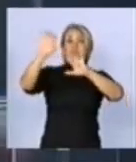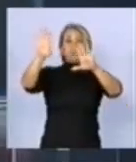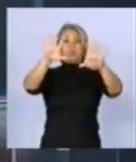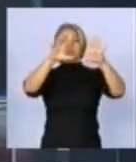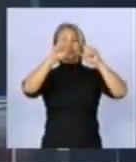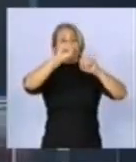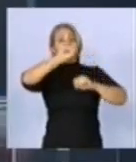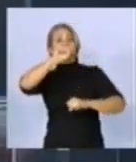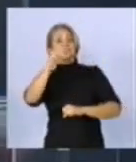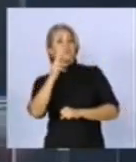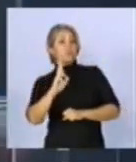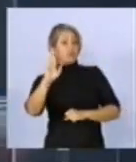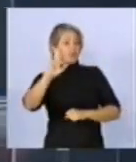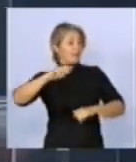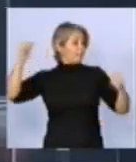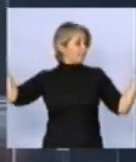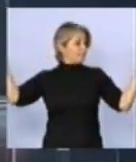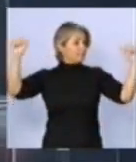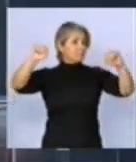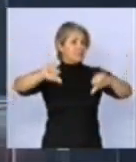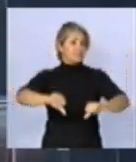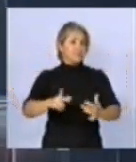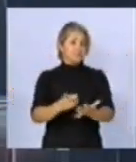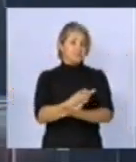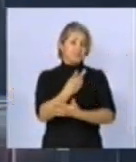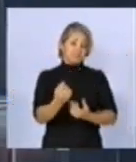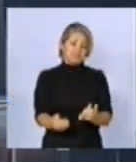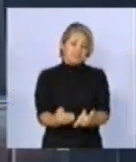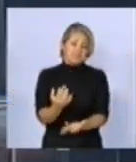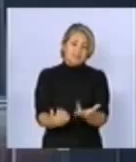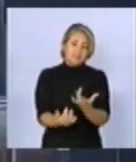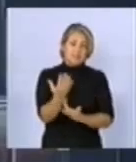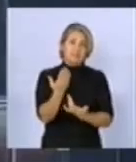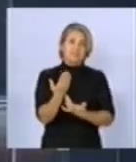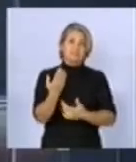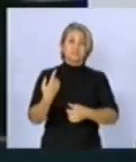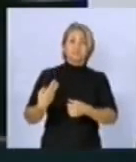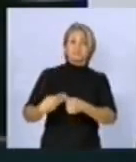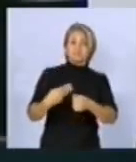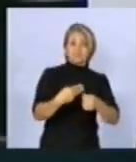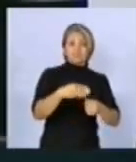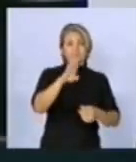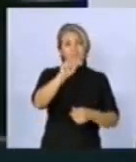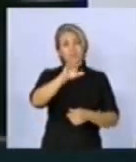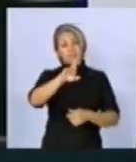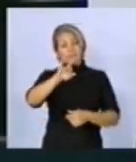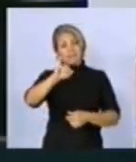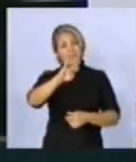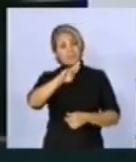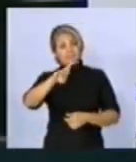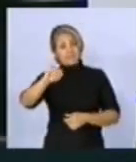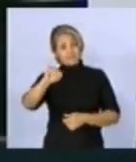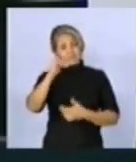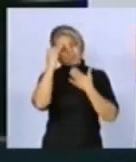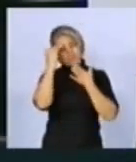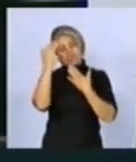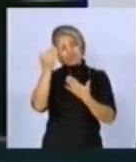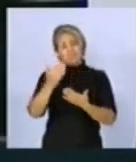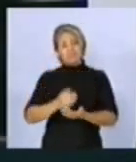em Bariri eu gostaria que ah aí pudesse juntar o processo a questão de Muito obrigado obrigado